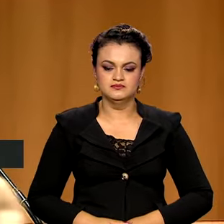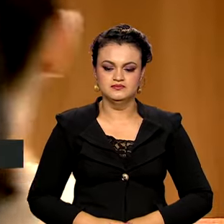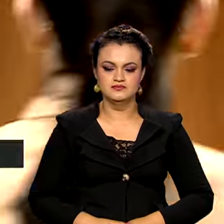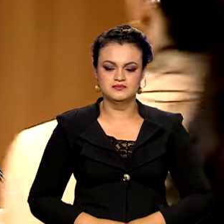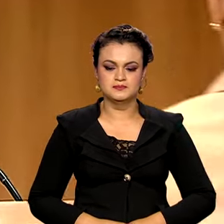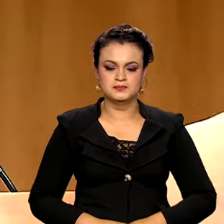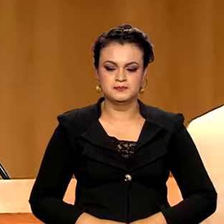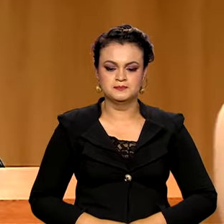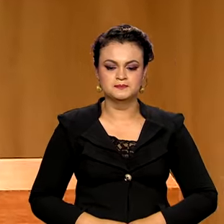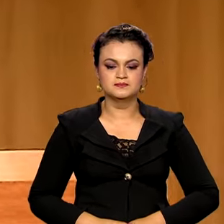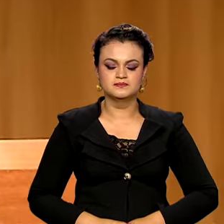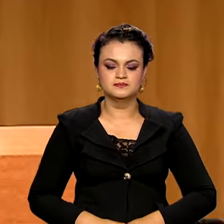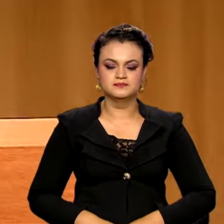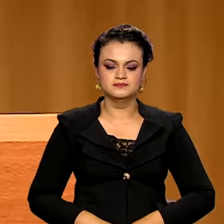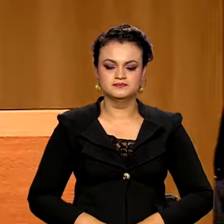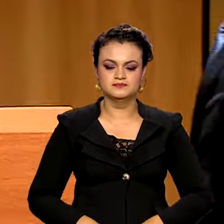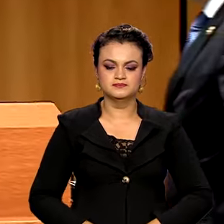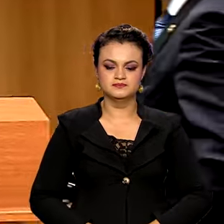Parabéns.